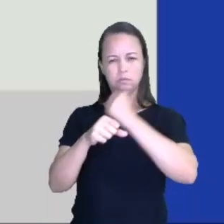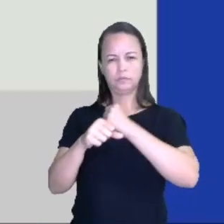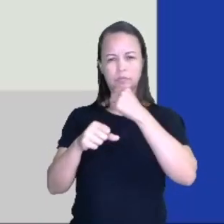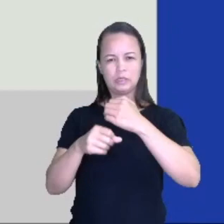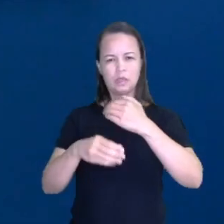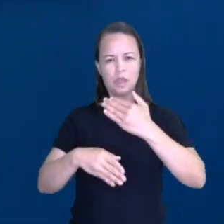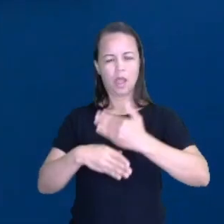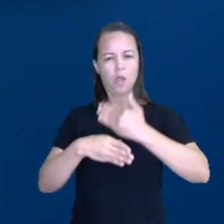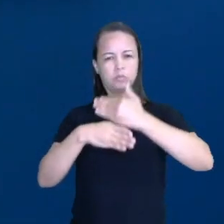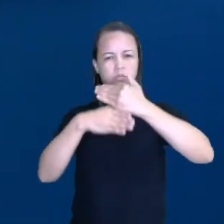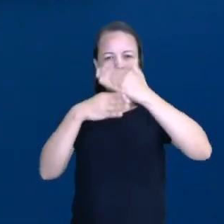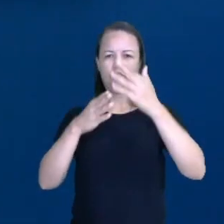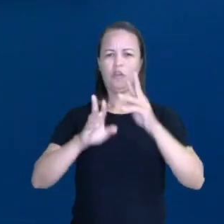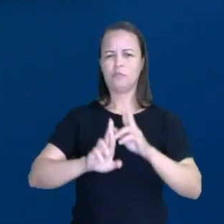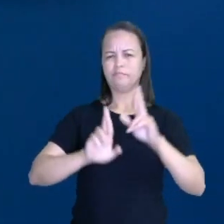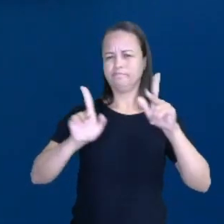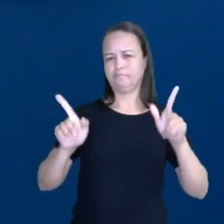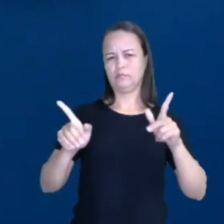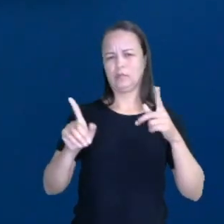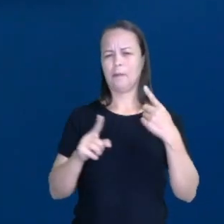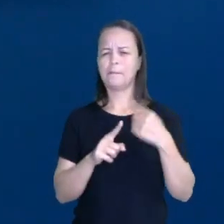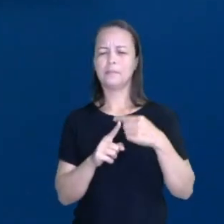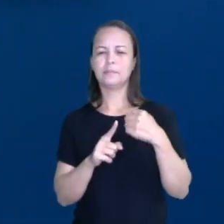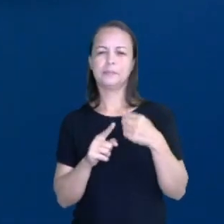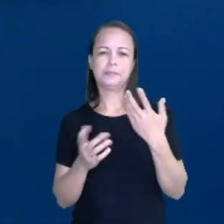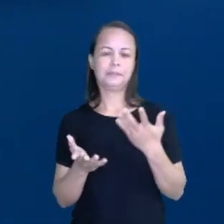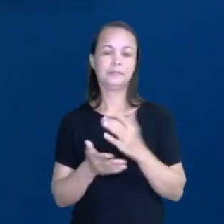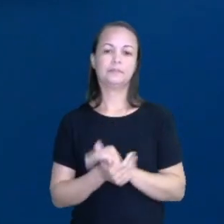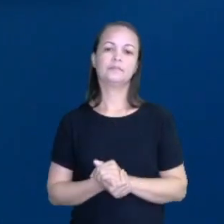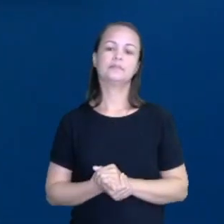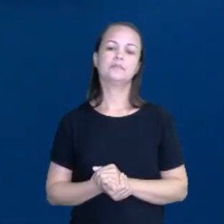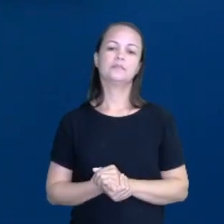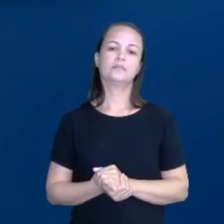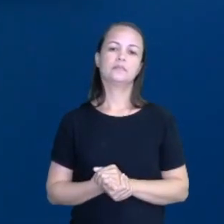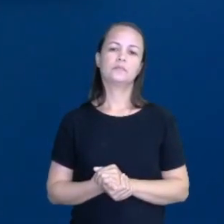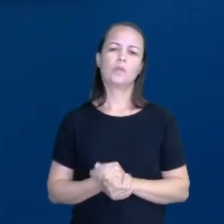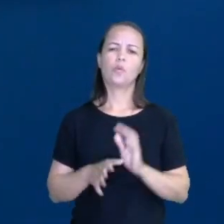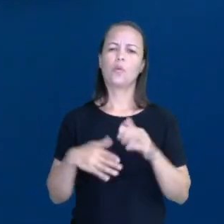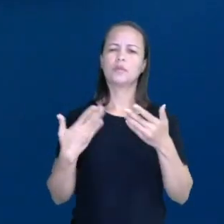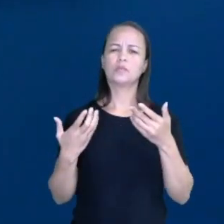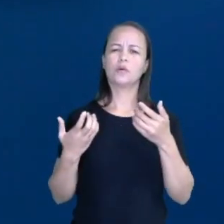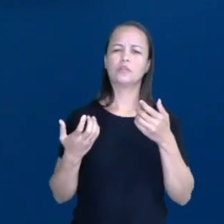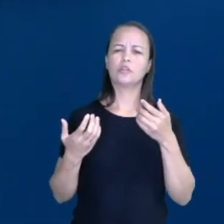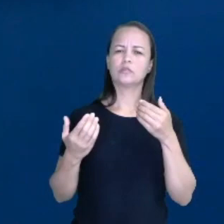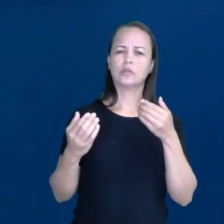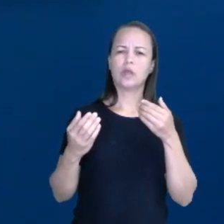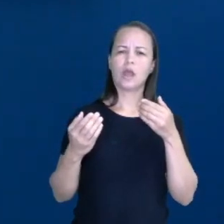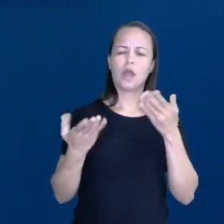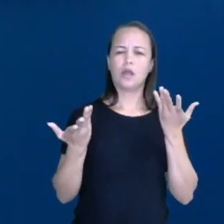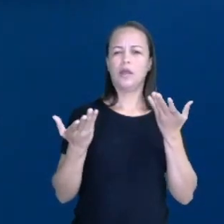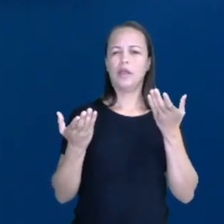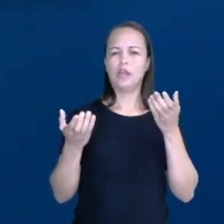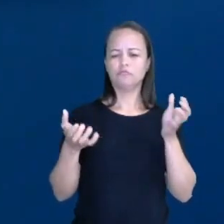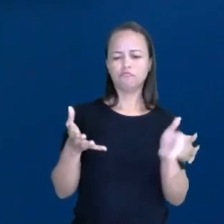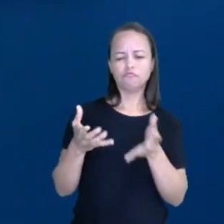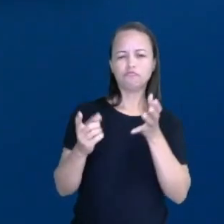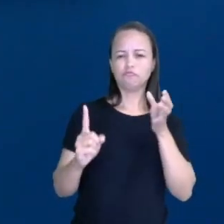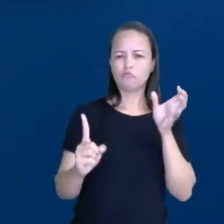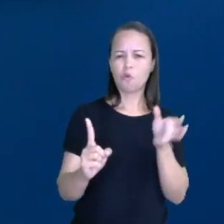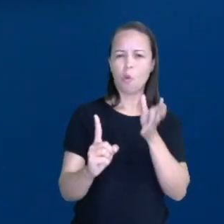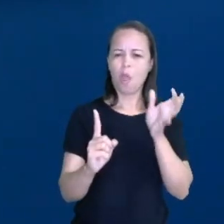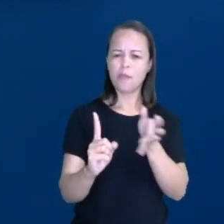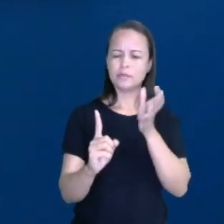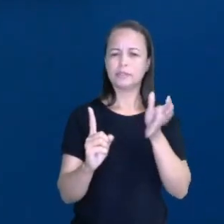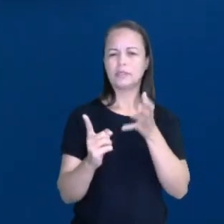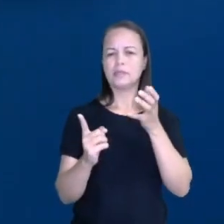são construídas de forma diferente? Por que será? Quais são os aspectos que influenciam para que uma moradia seja diferente da